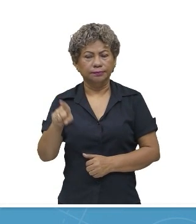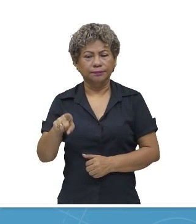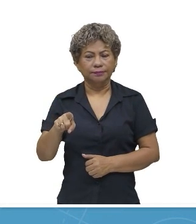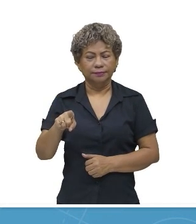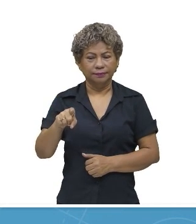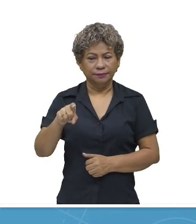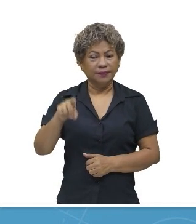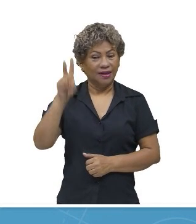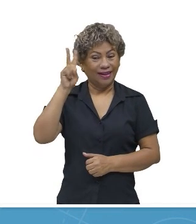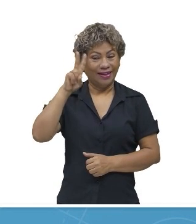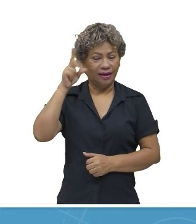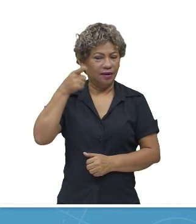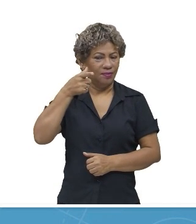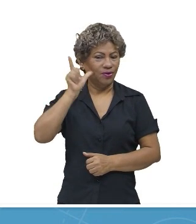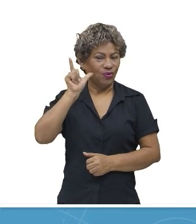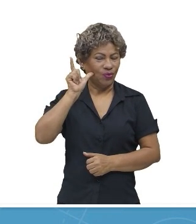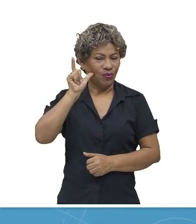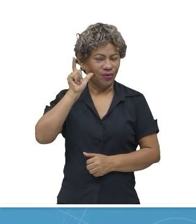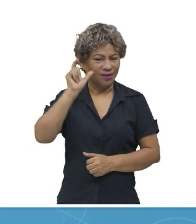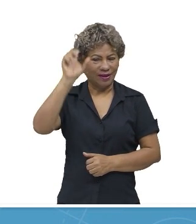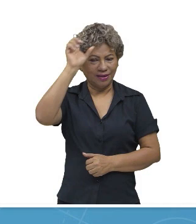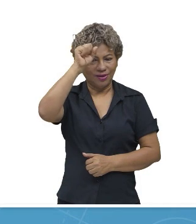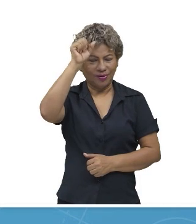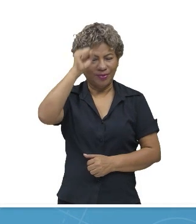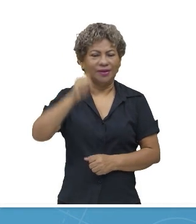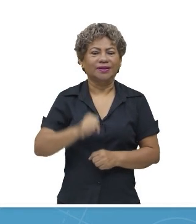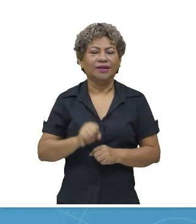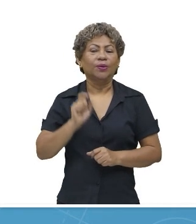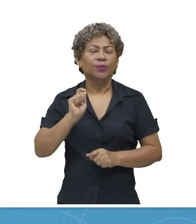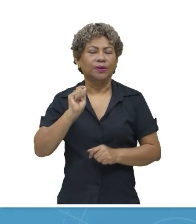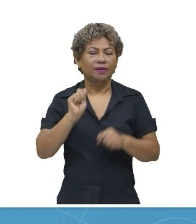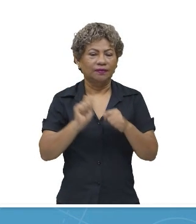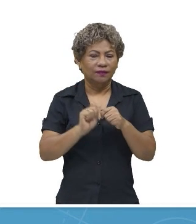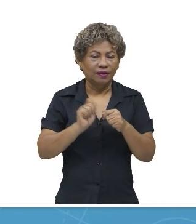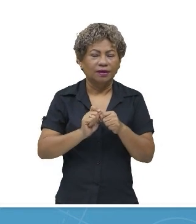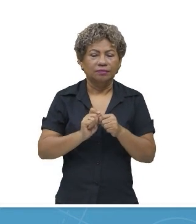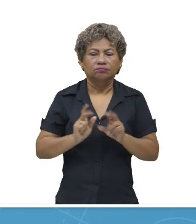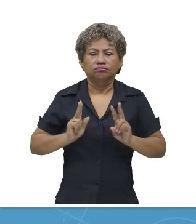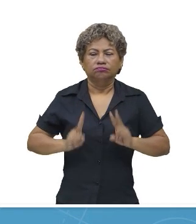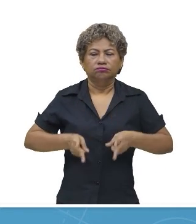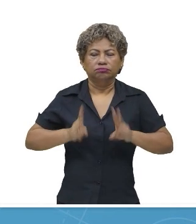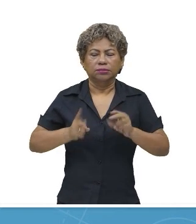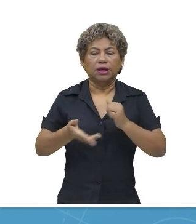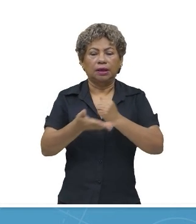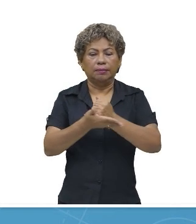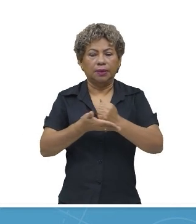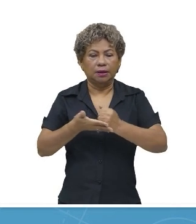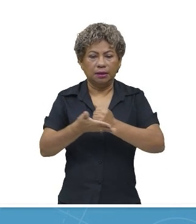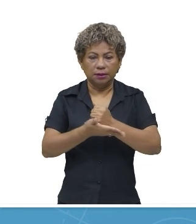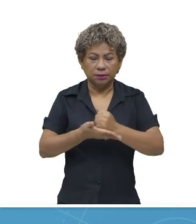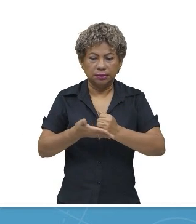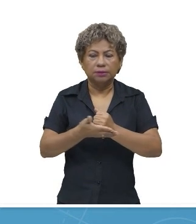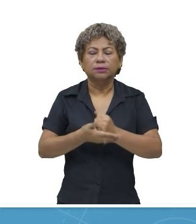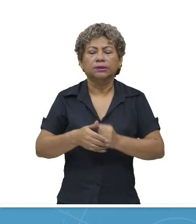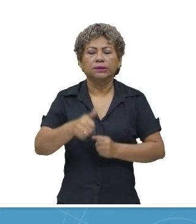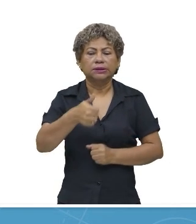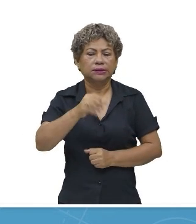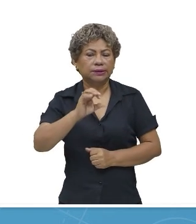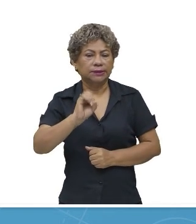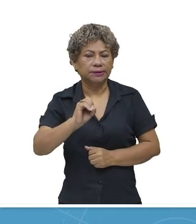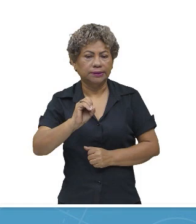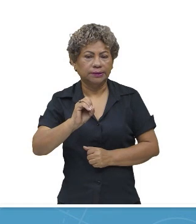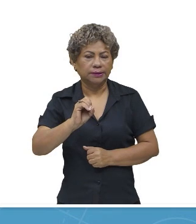quê? A gente conserva a base e subtrai os expoentes. Então, a base é 10,